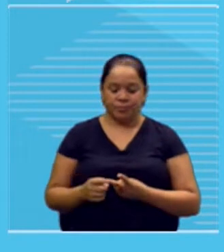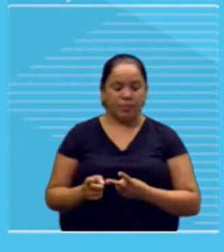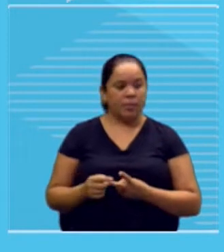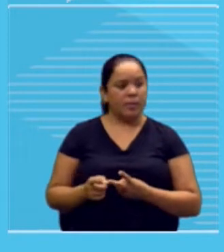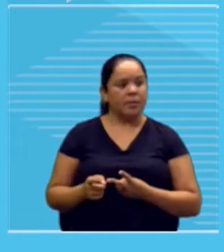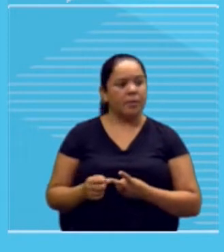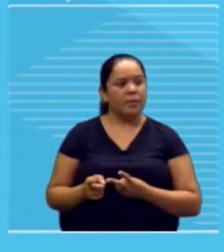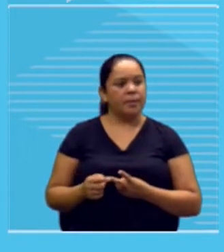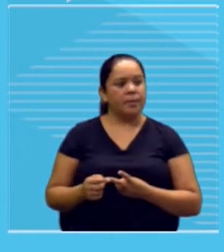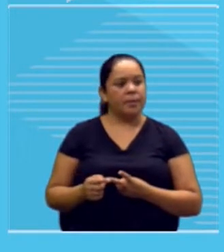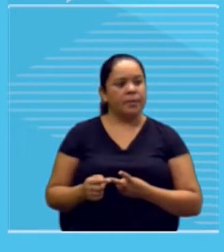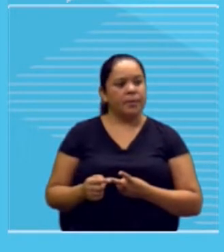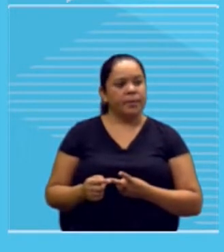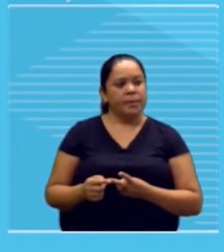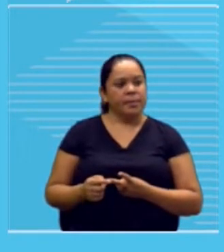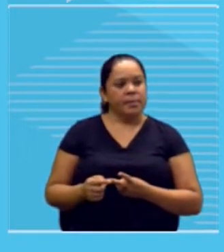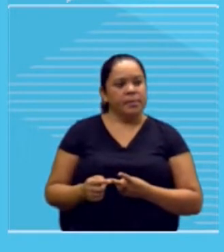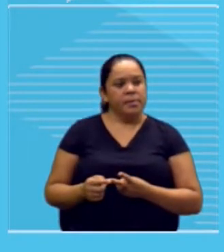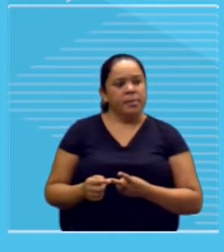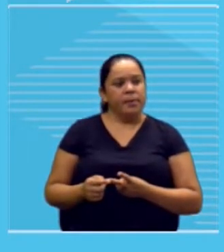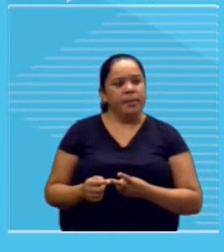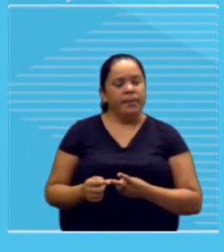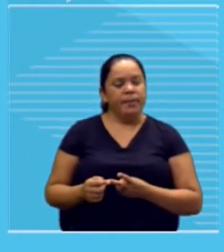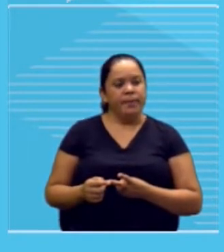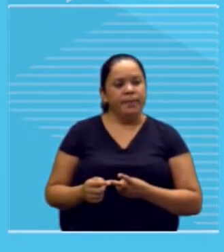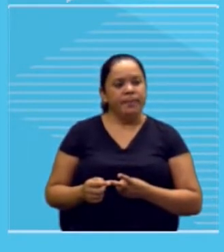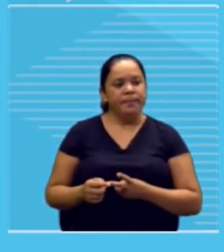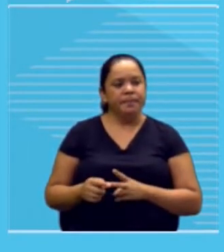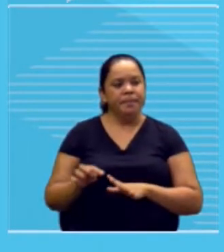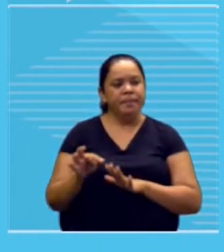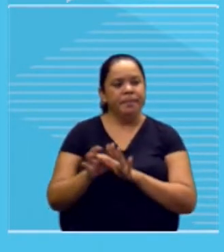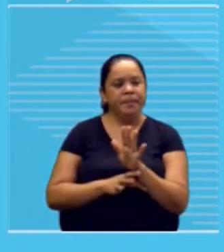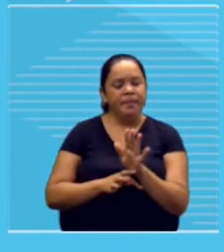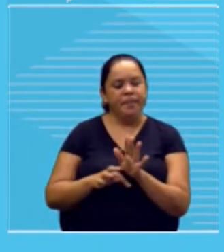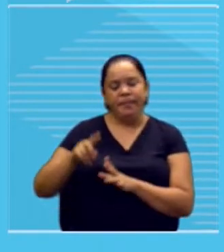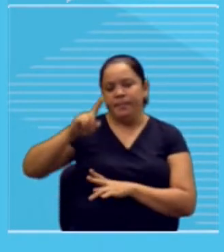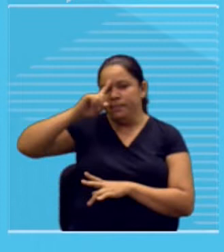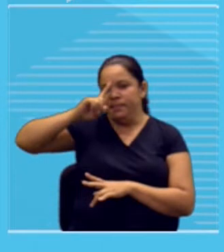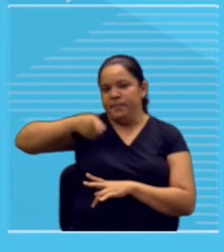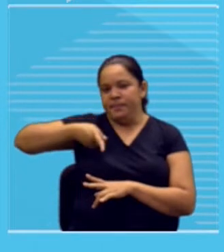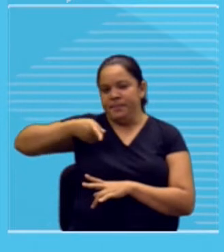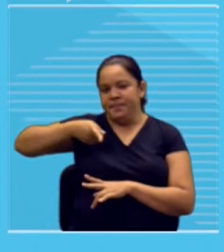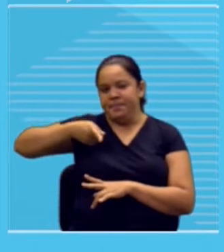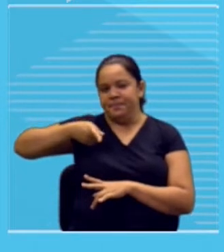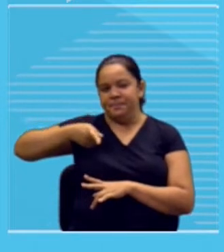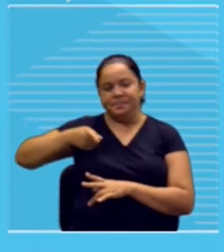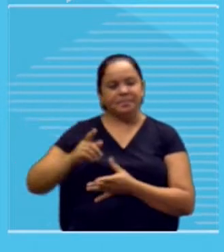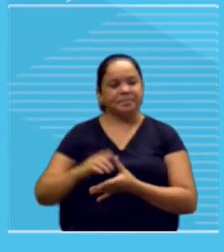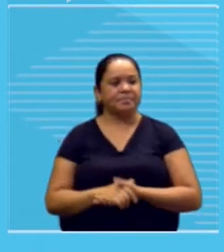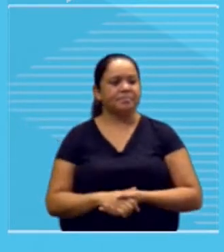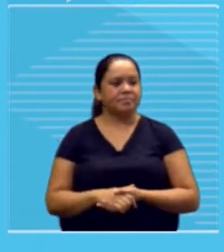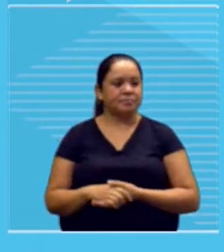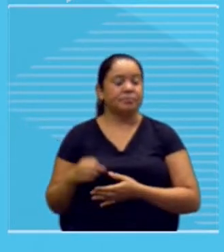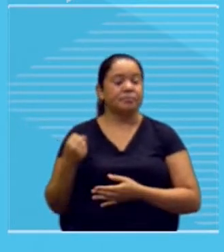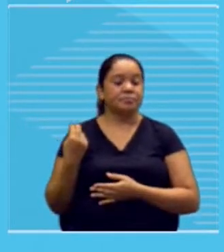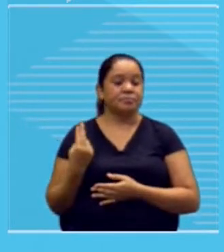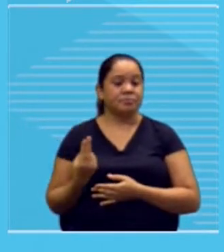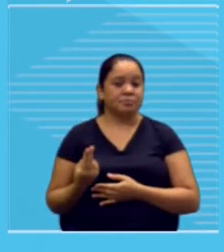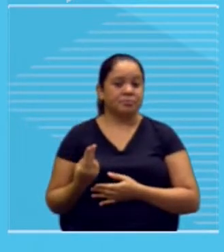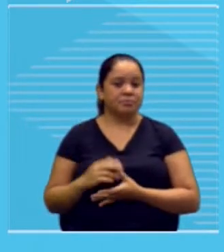uma tipologia textual que a gente chama de texto injuntivo ou